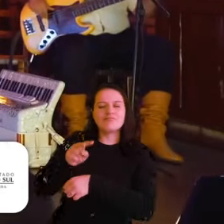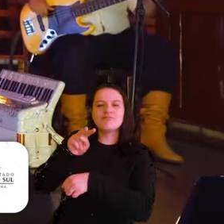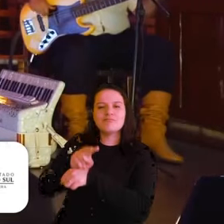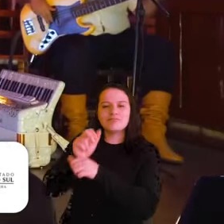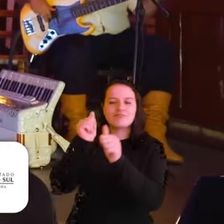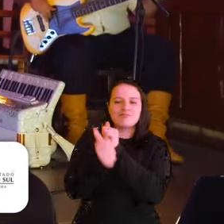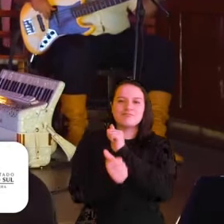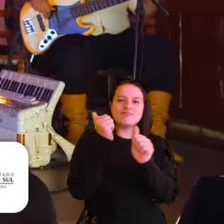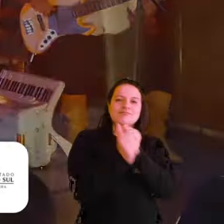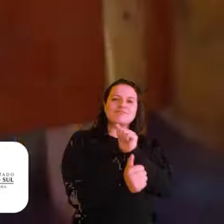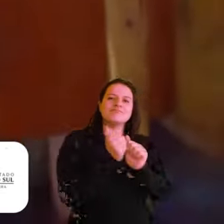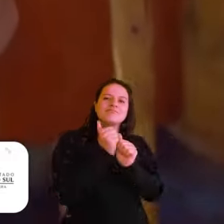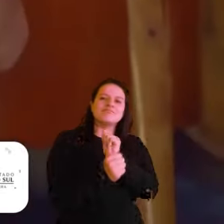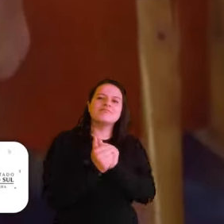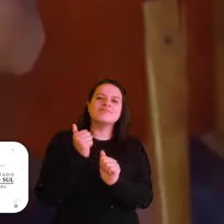Vamos cuidar do arroz, gurizada.